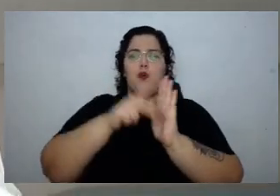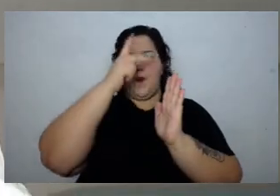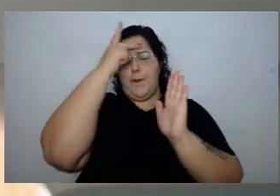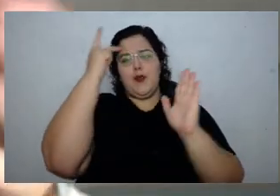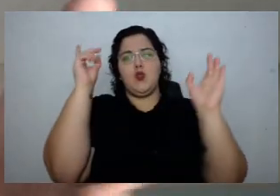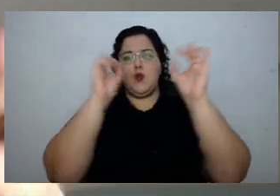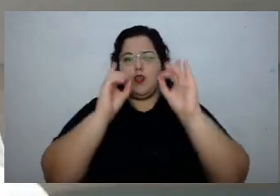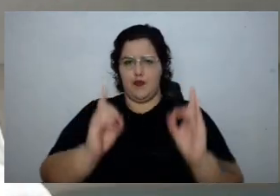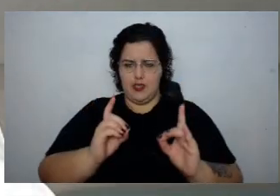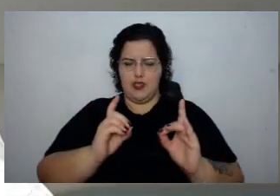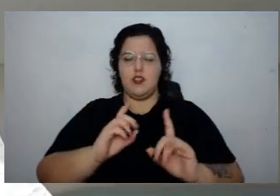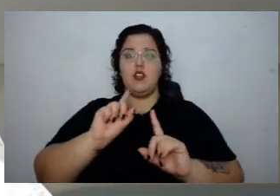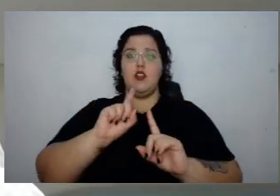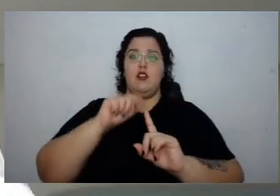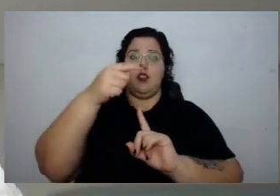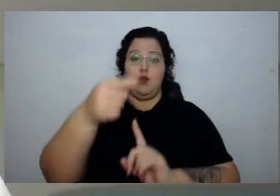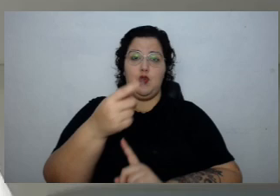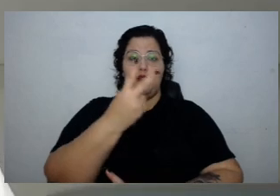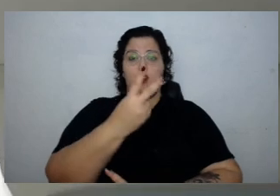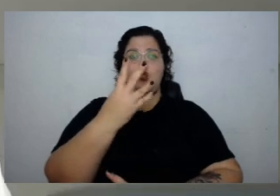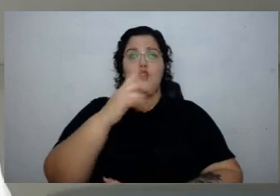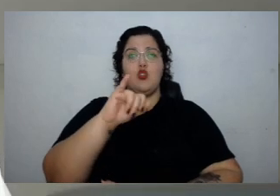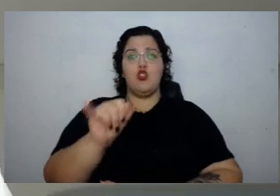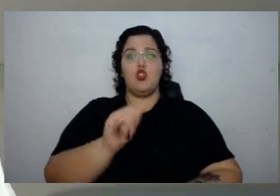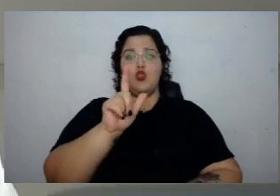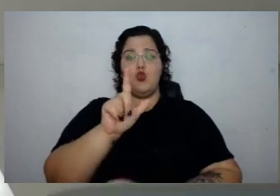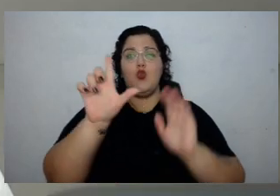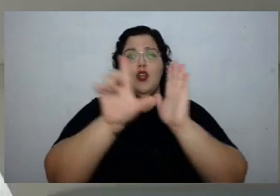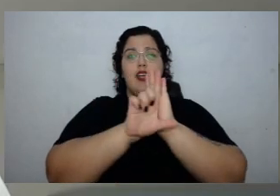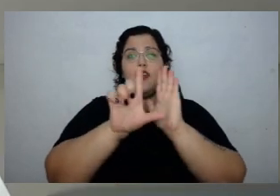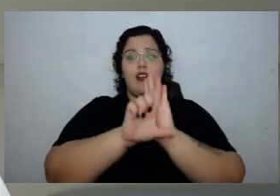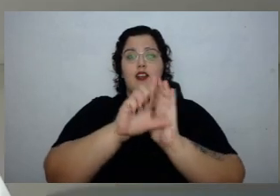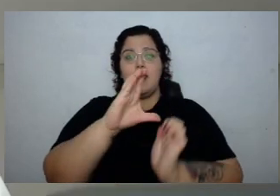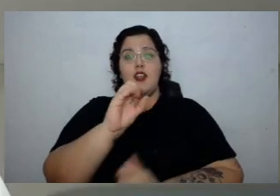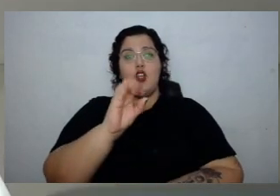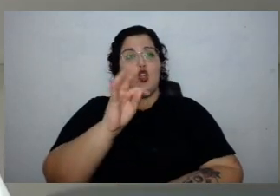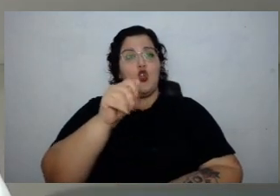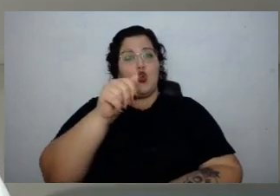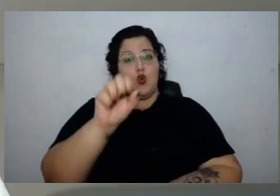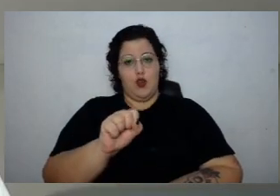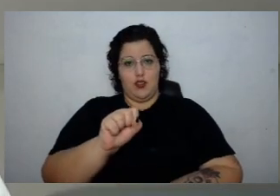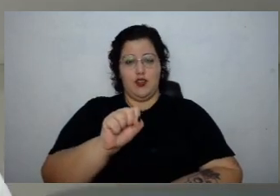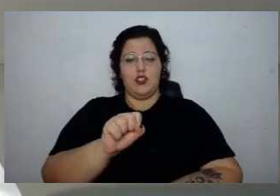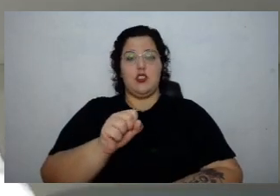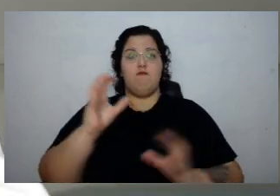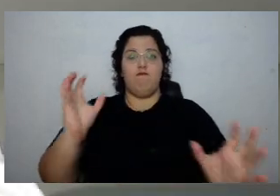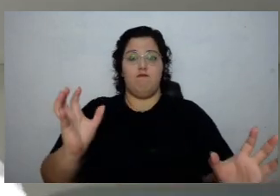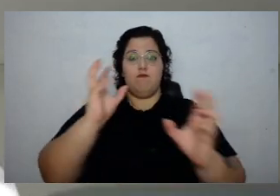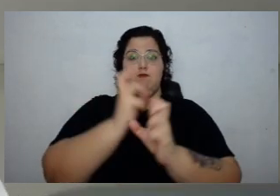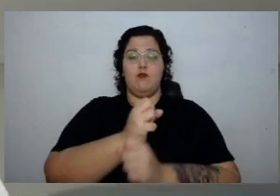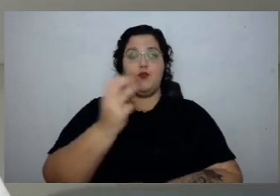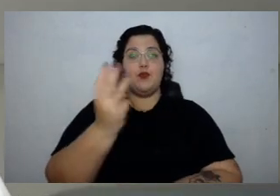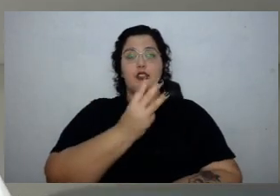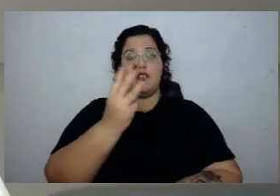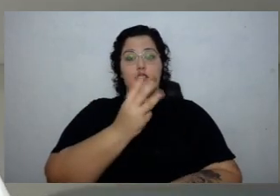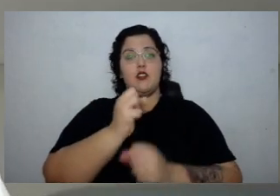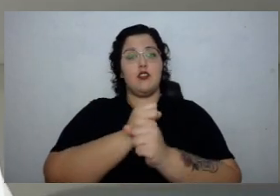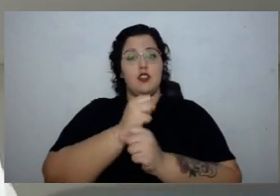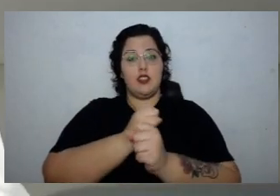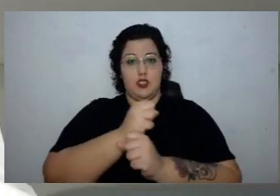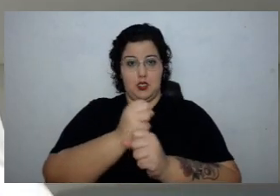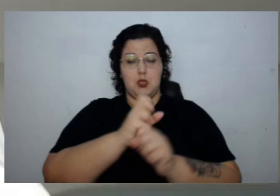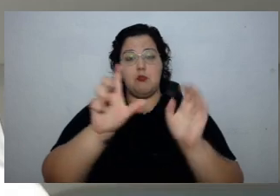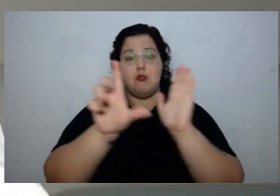pessoas com deficiência. E depois, no dia 24 de julho, aniversário da Lei de Cotas. É isso mesmo, são 33 anos da Lei de